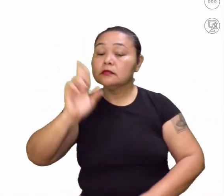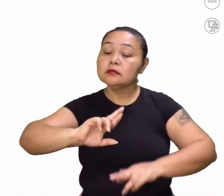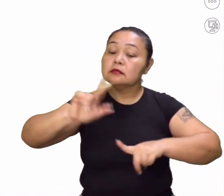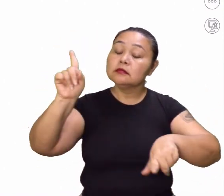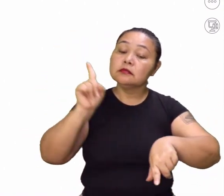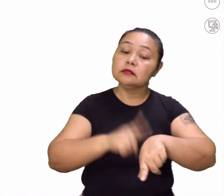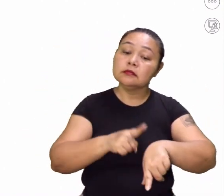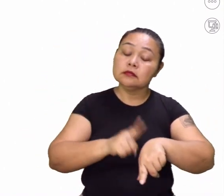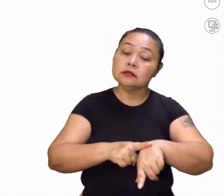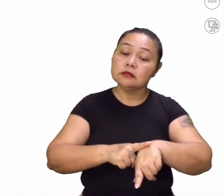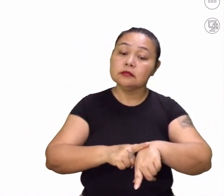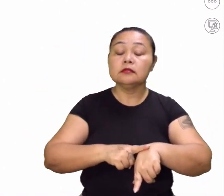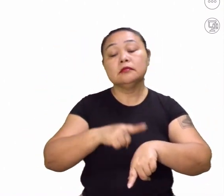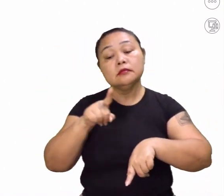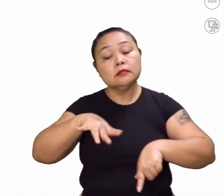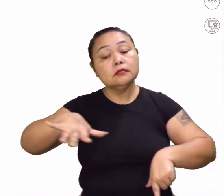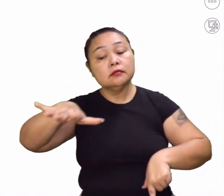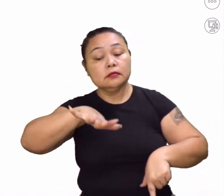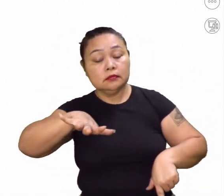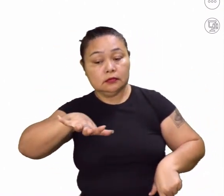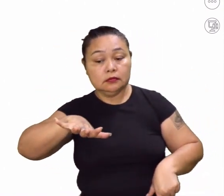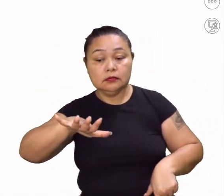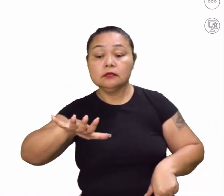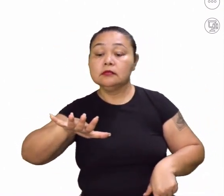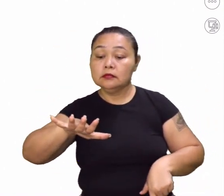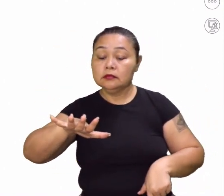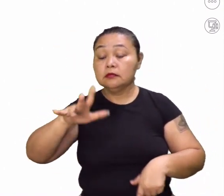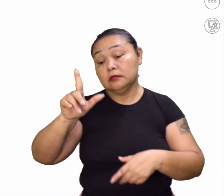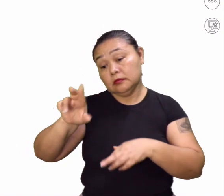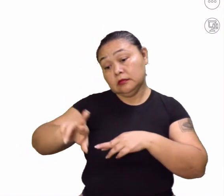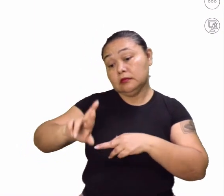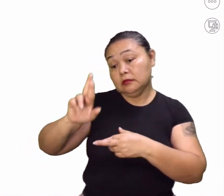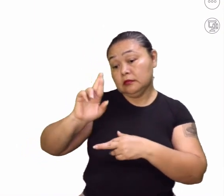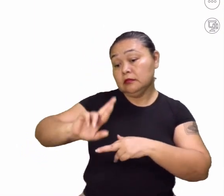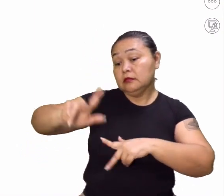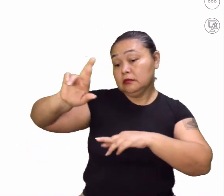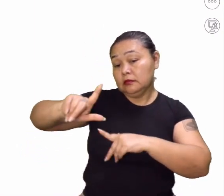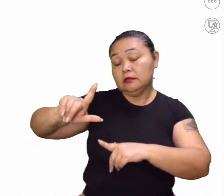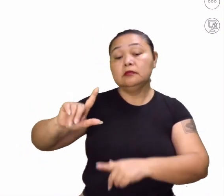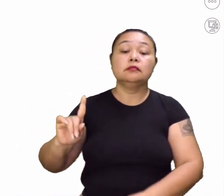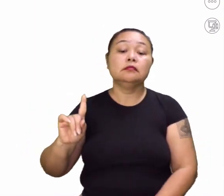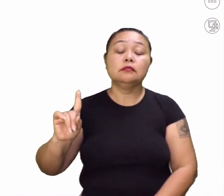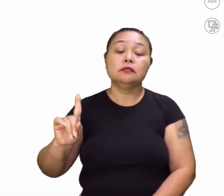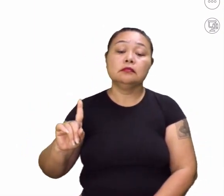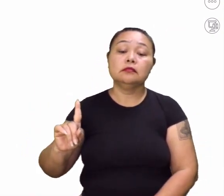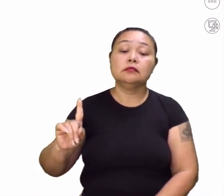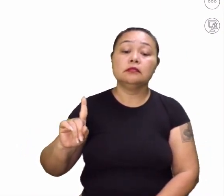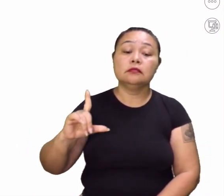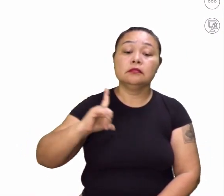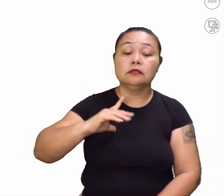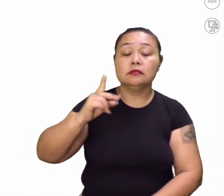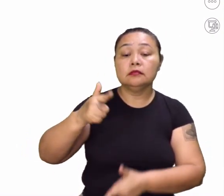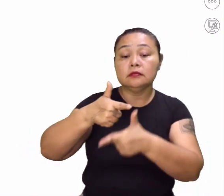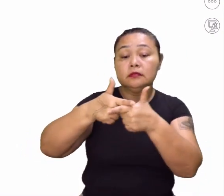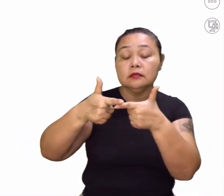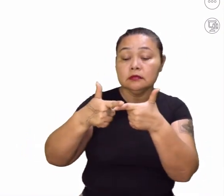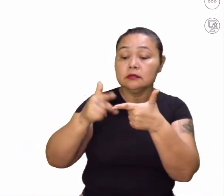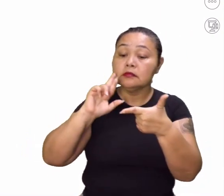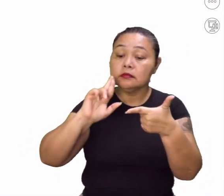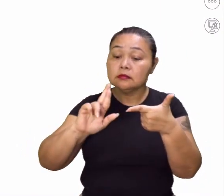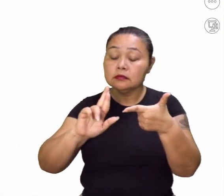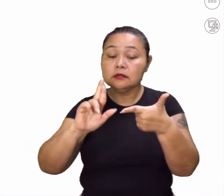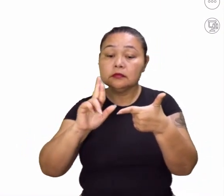diferença horária, tanto nas áreas do mesmo hemisfério ou entre hemisférios diferentes. Eu vou dividir o